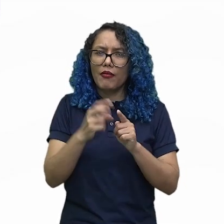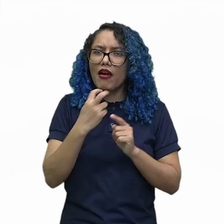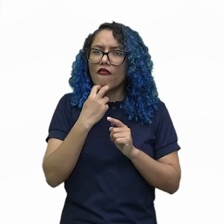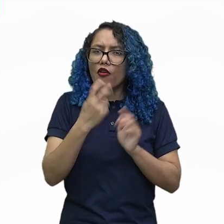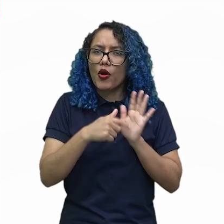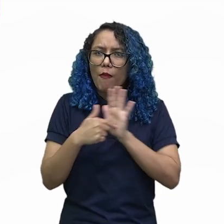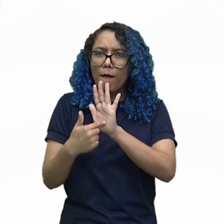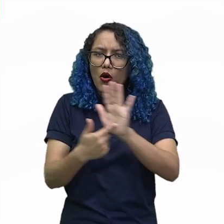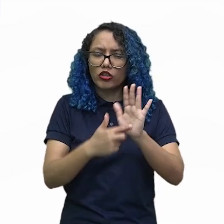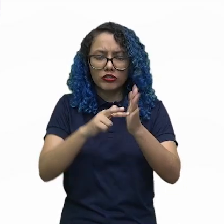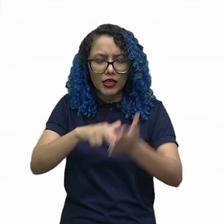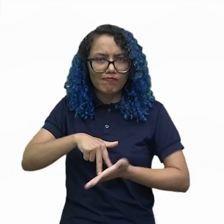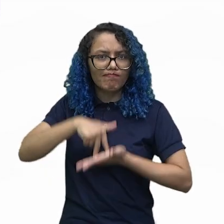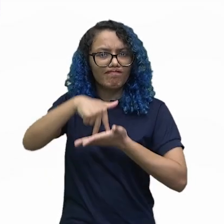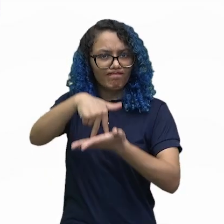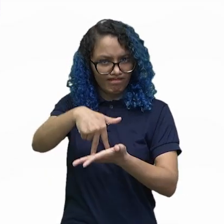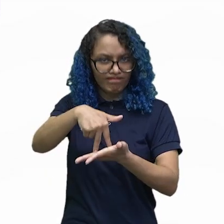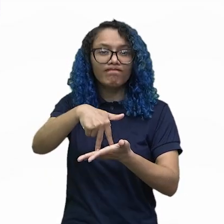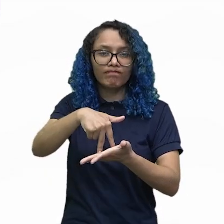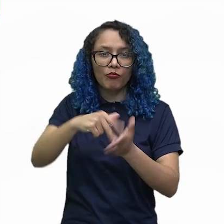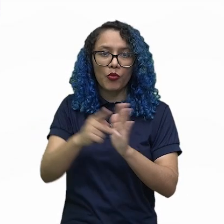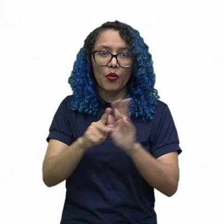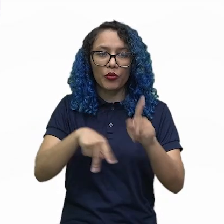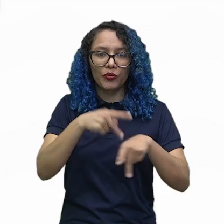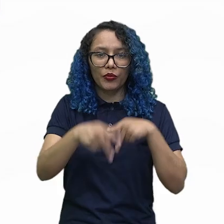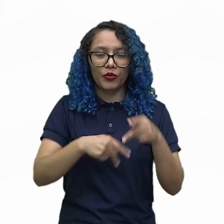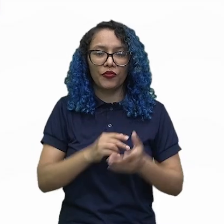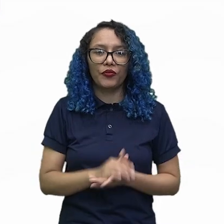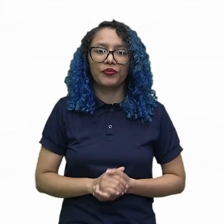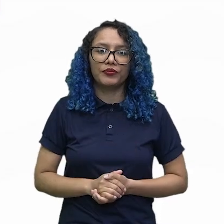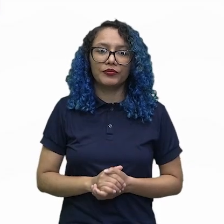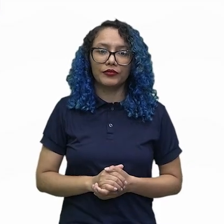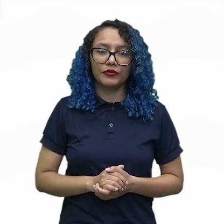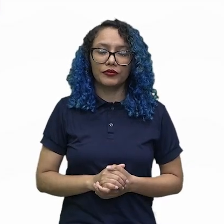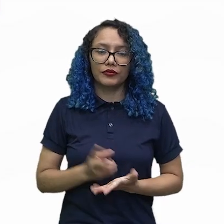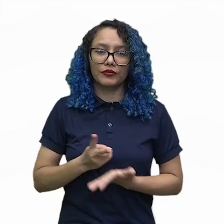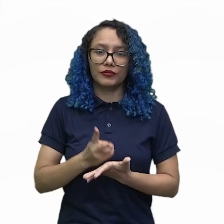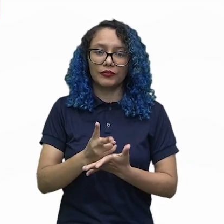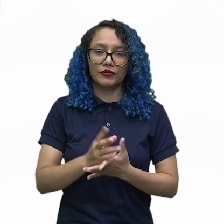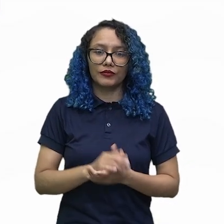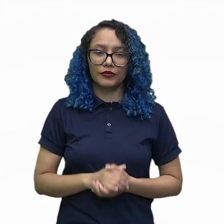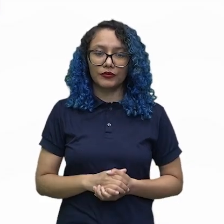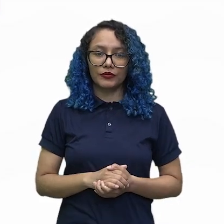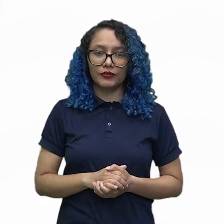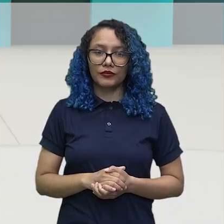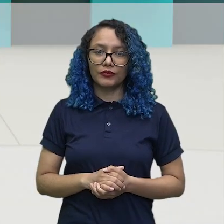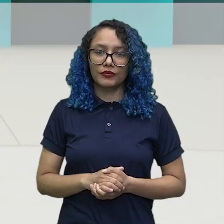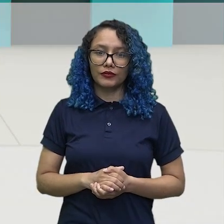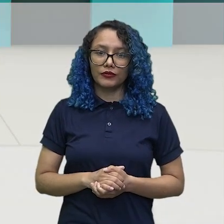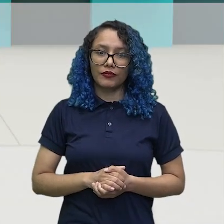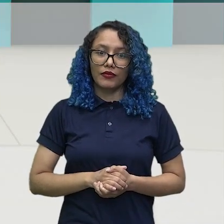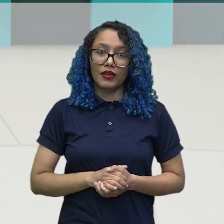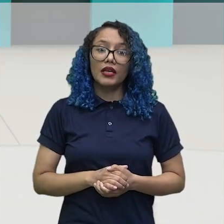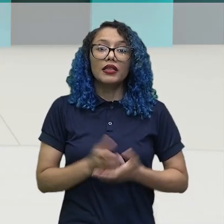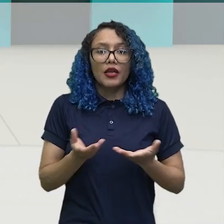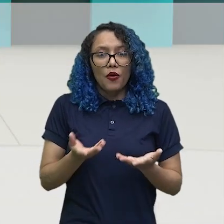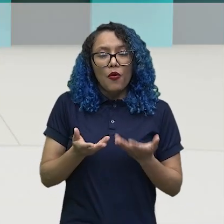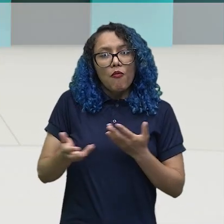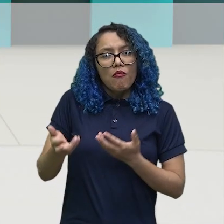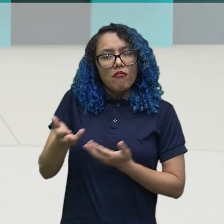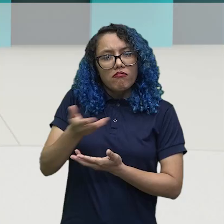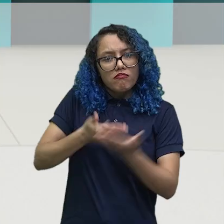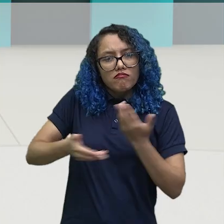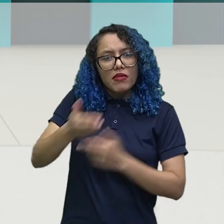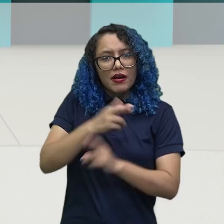de resistência. Avançando, a gente consegue perceber que tem-se um diálogo estético